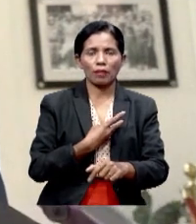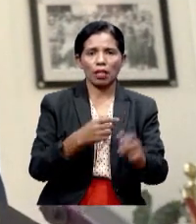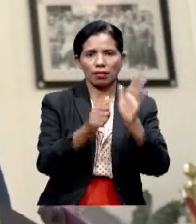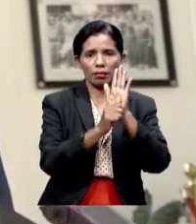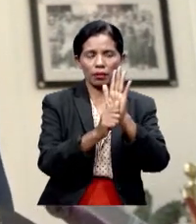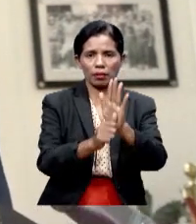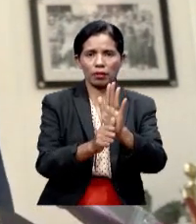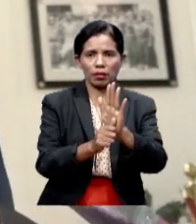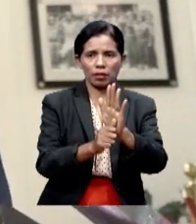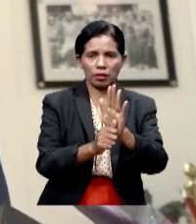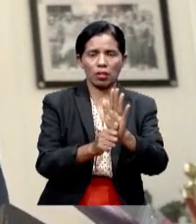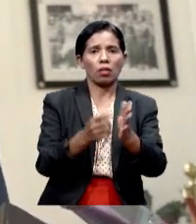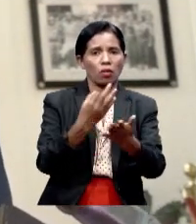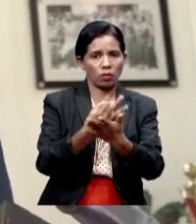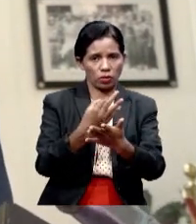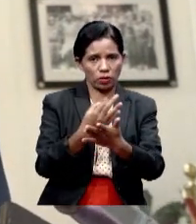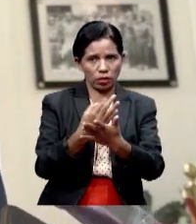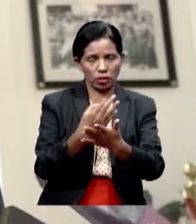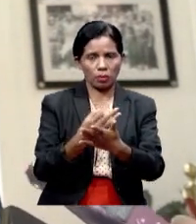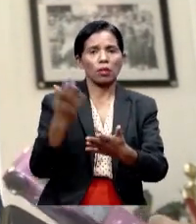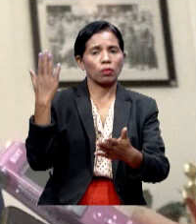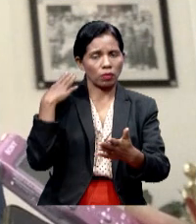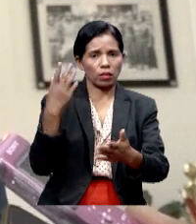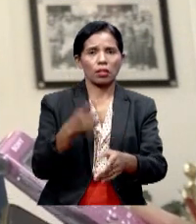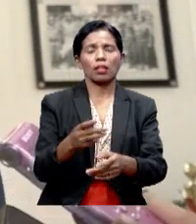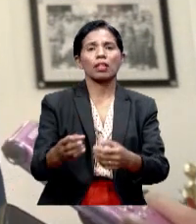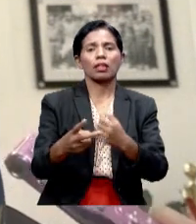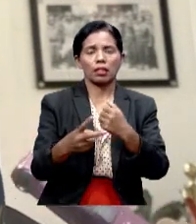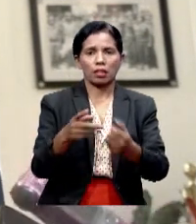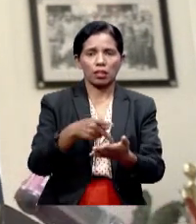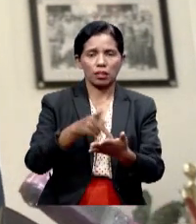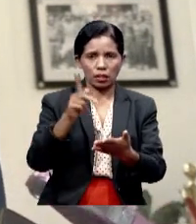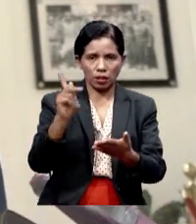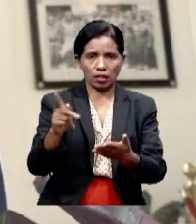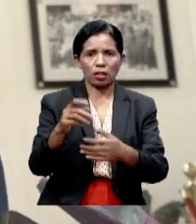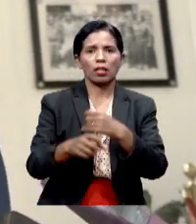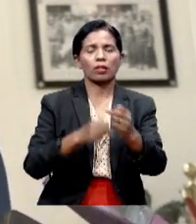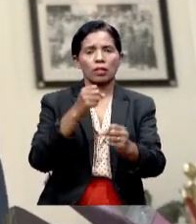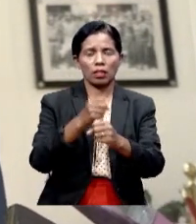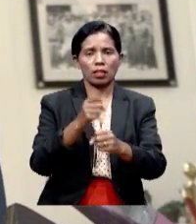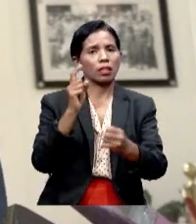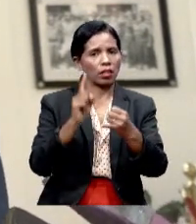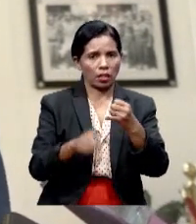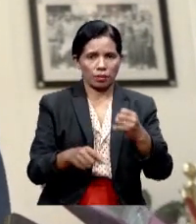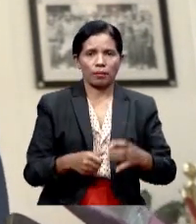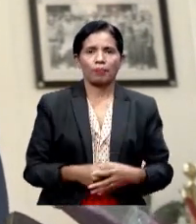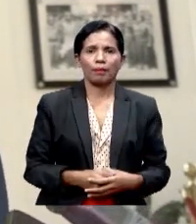apresenta os despesa atual, não mais despesa ser nebe que atuhalo totinan ano fiscal ne remata.